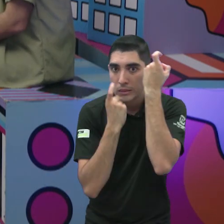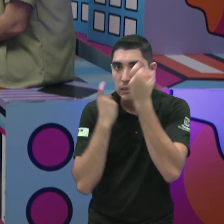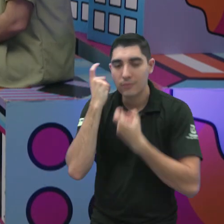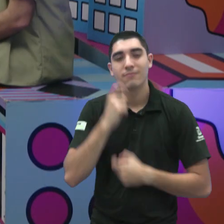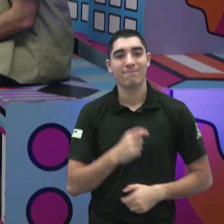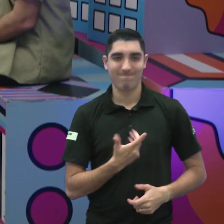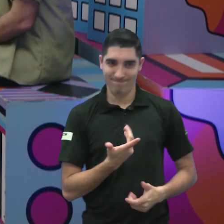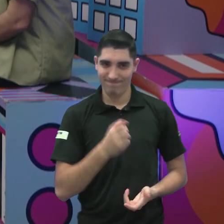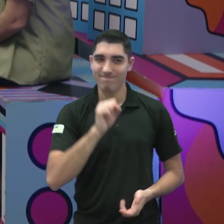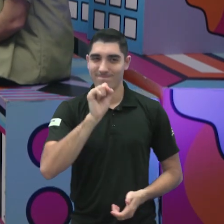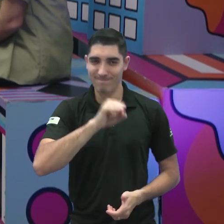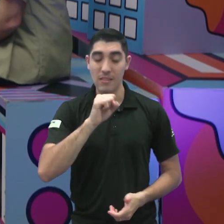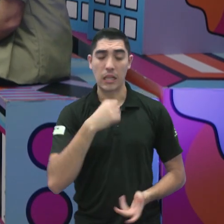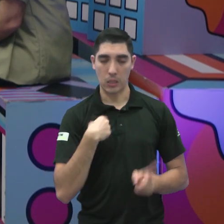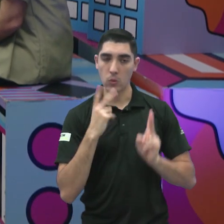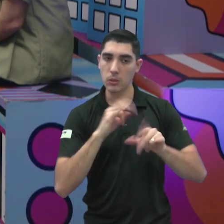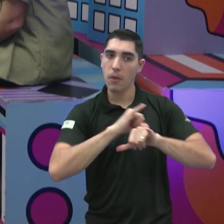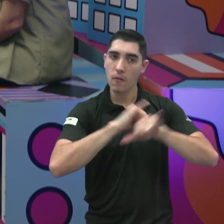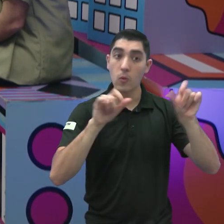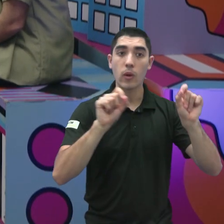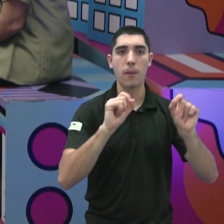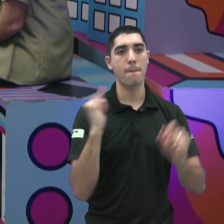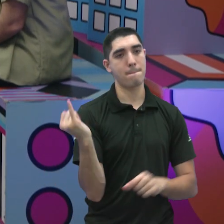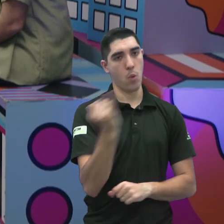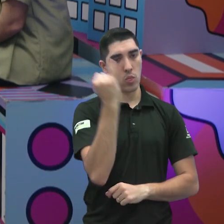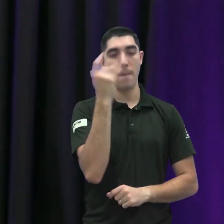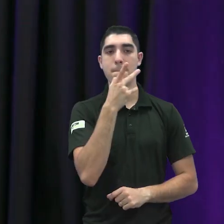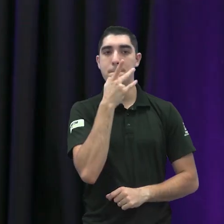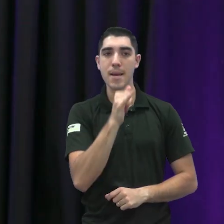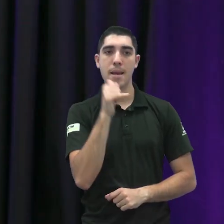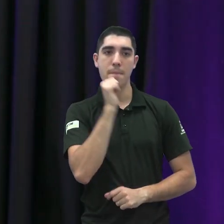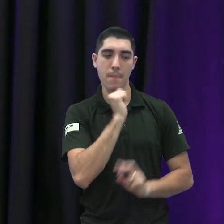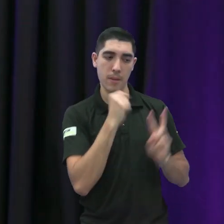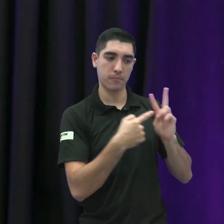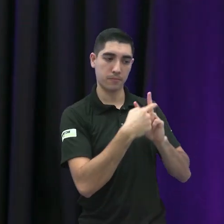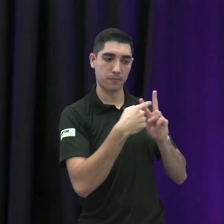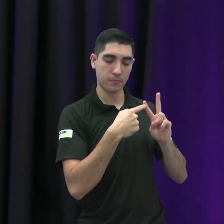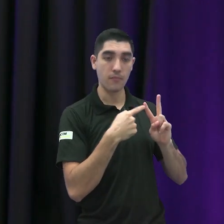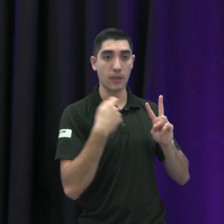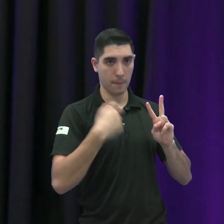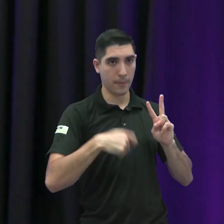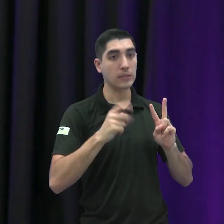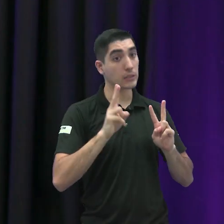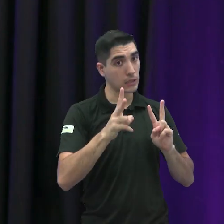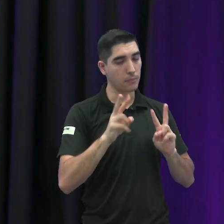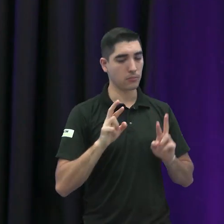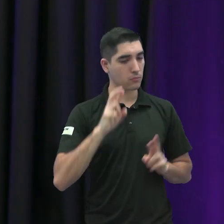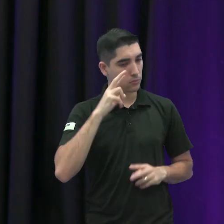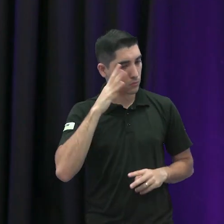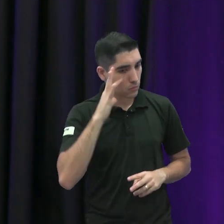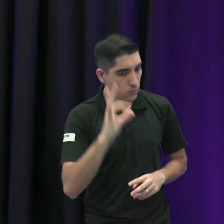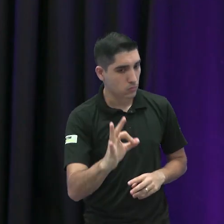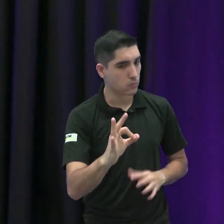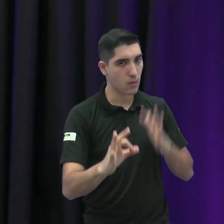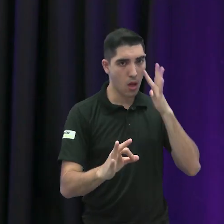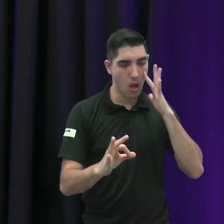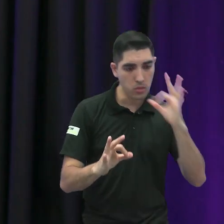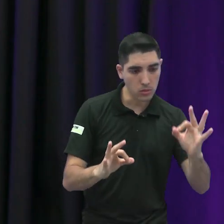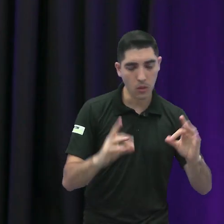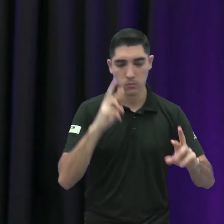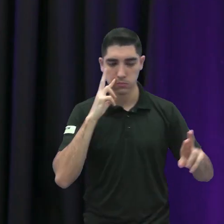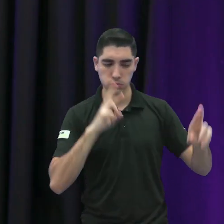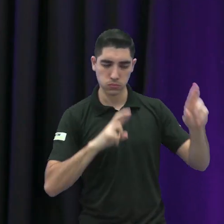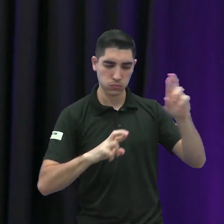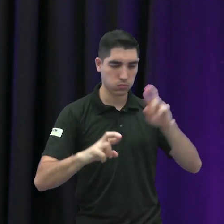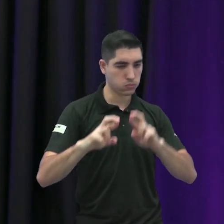Sim. Eu costumo dizer que é importante, sim, que os pais tenham uma supervisão ali, né?